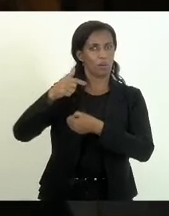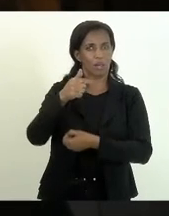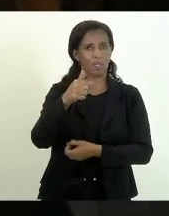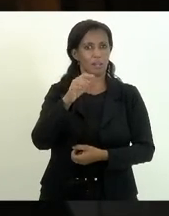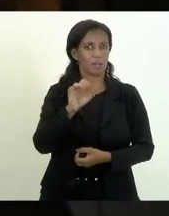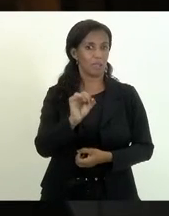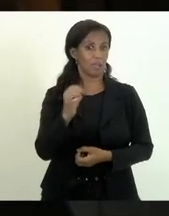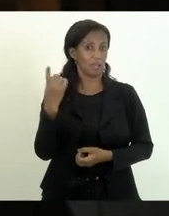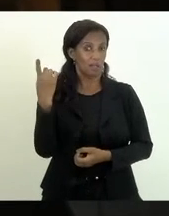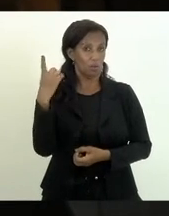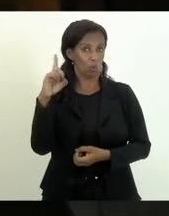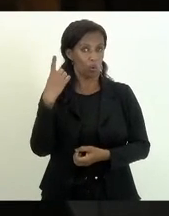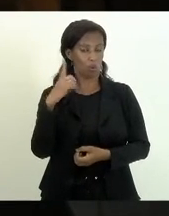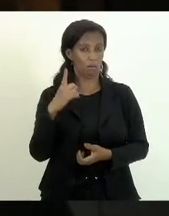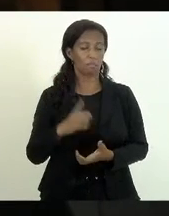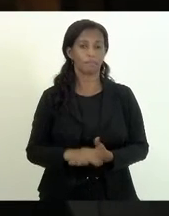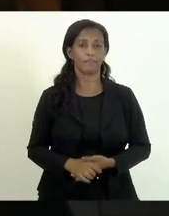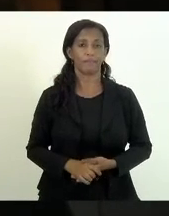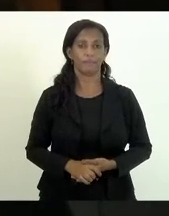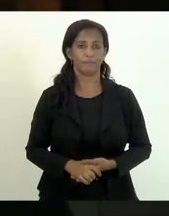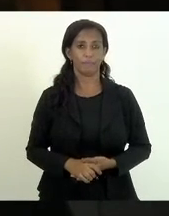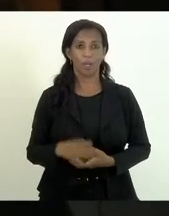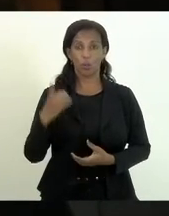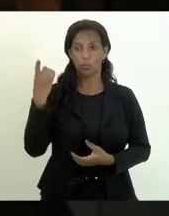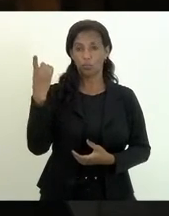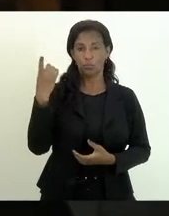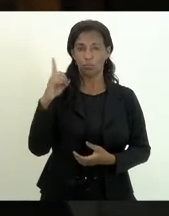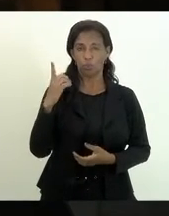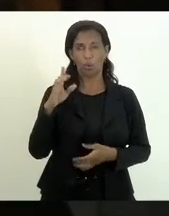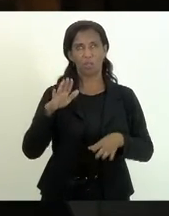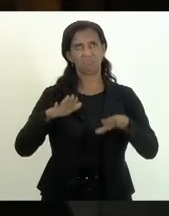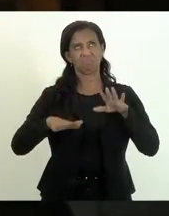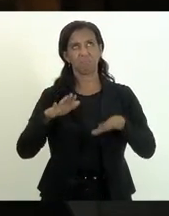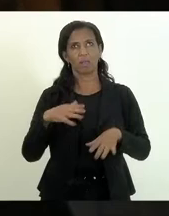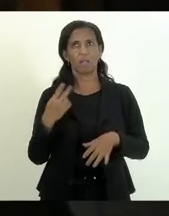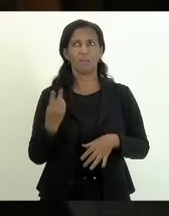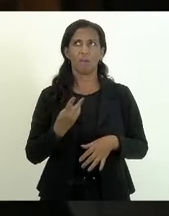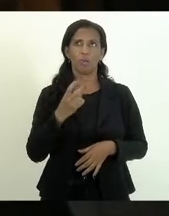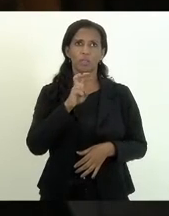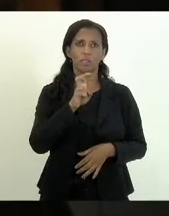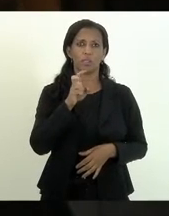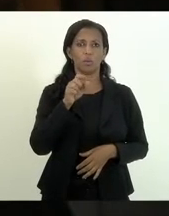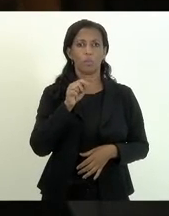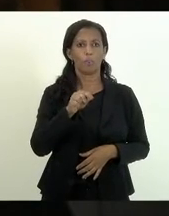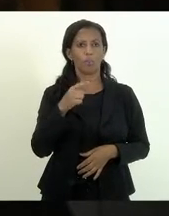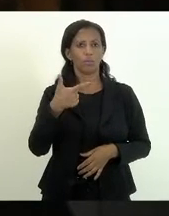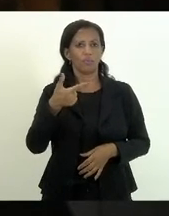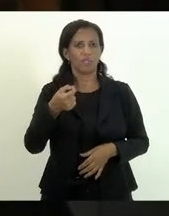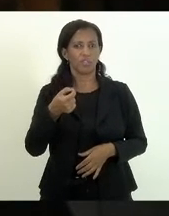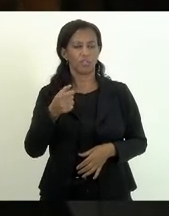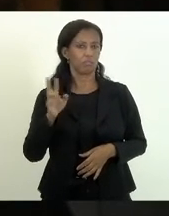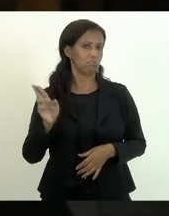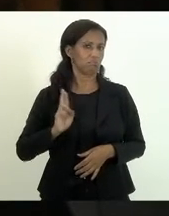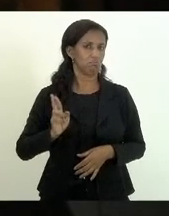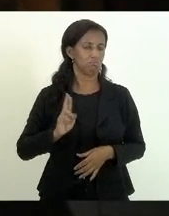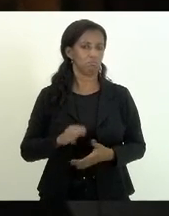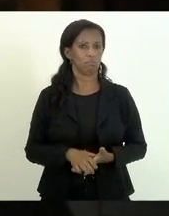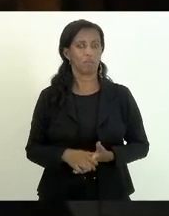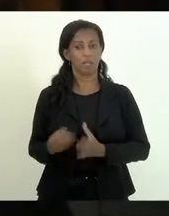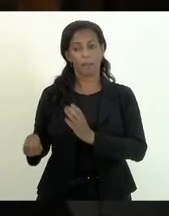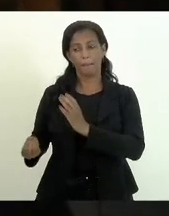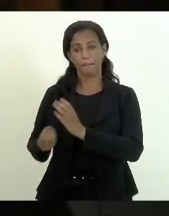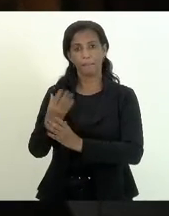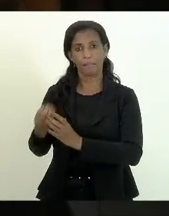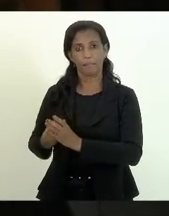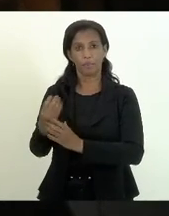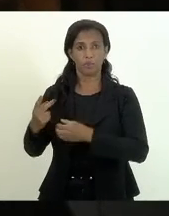$70 o Brent O dólar tá oscilando em cinco e vinte e a produção da